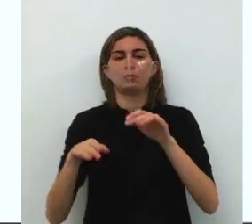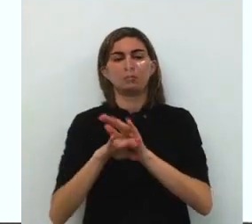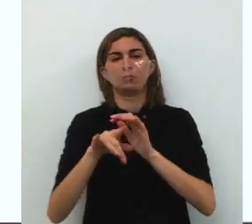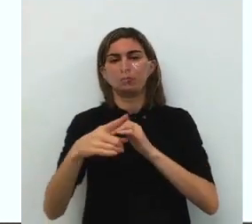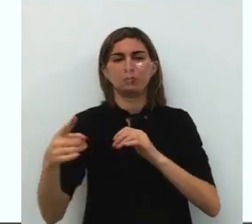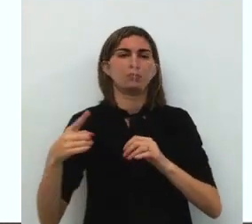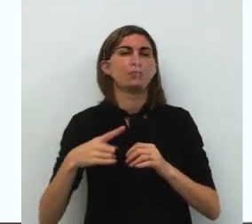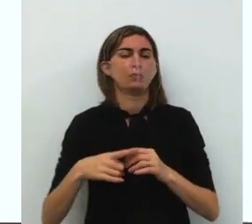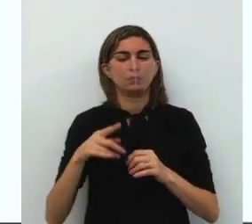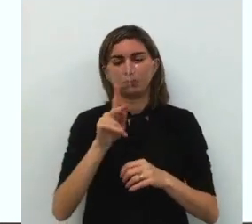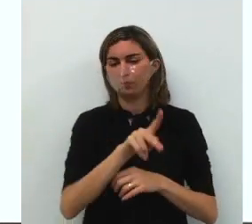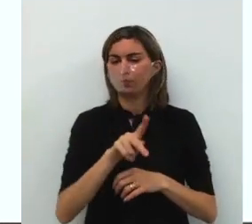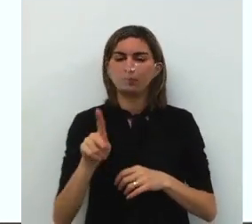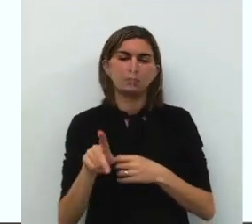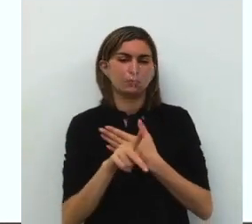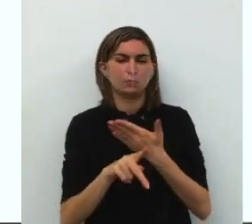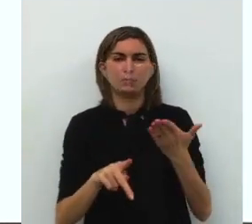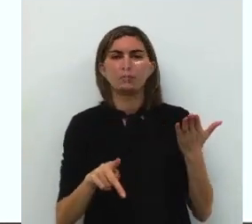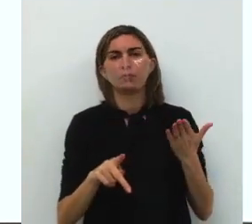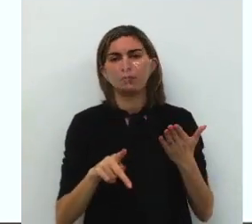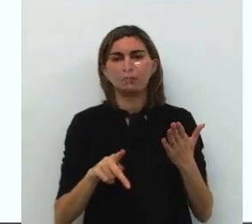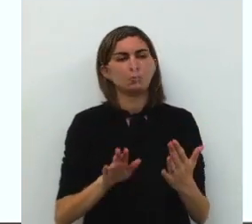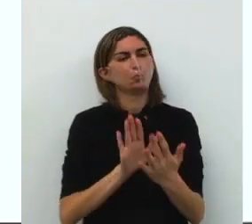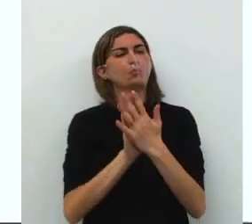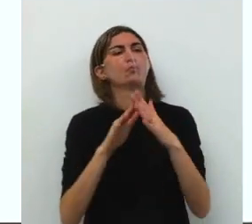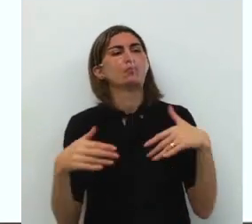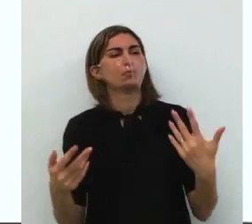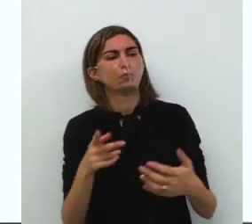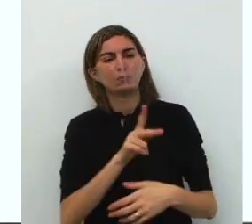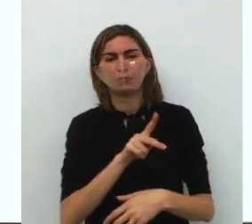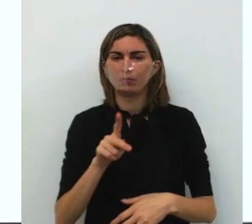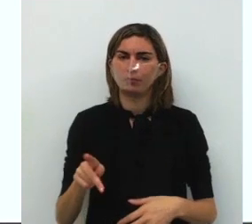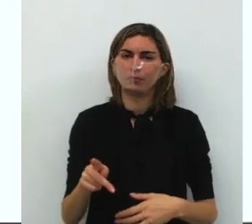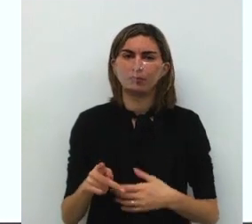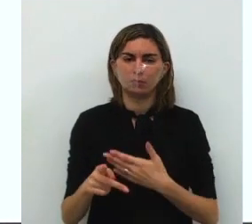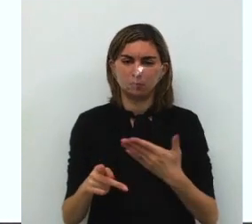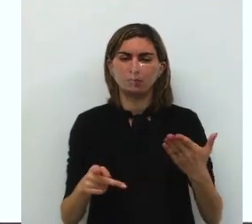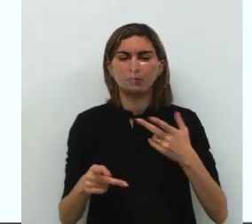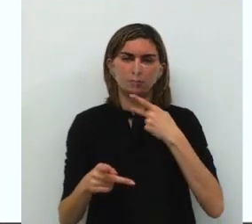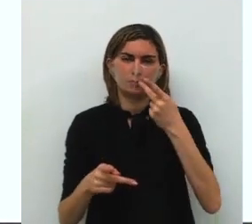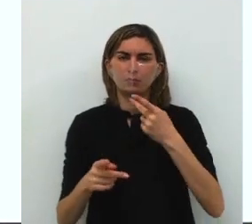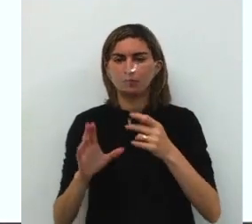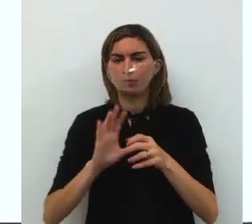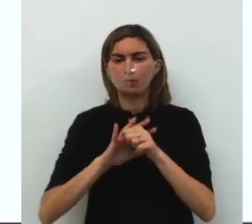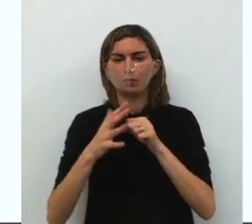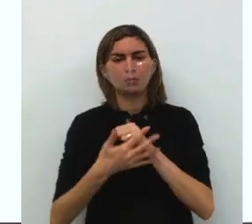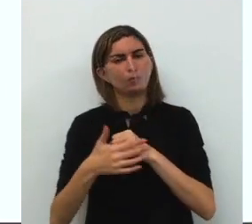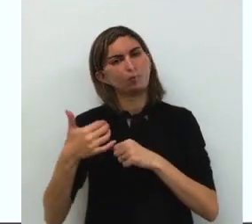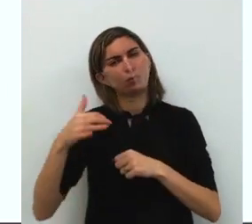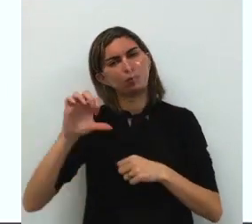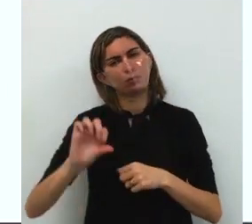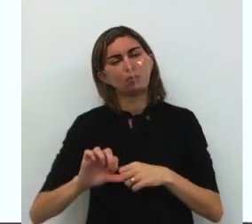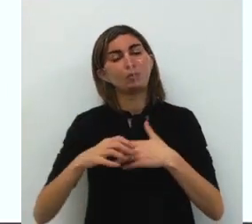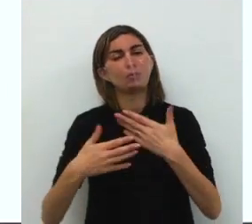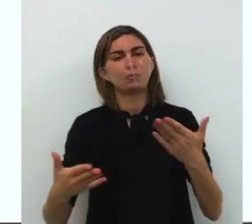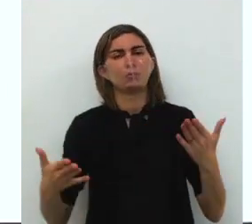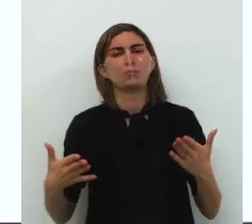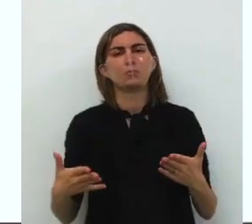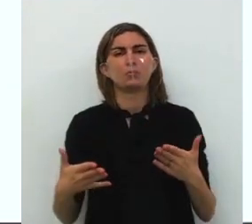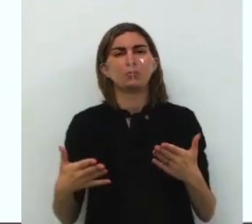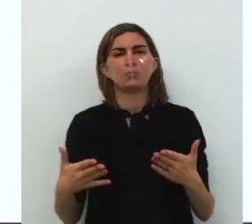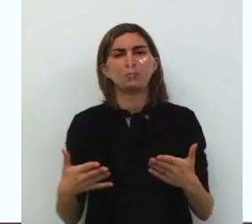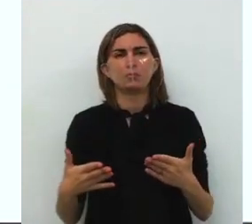e o quê? Encostar o seu professor lá na parede. E aí, professor, estava falando sobre a Covid-19. Aí o